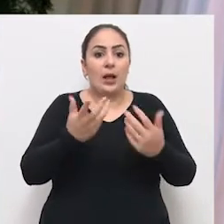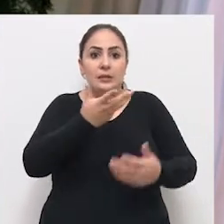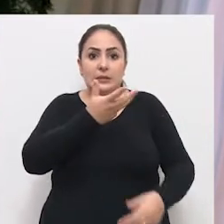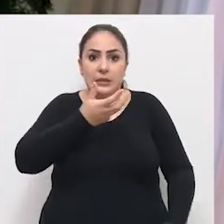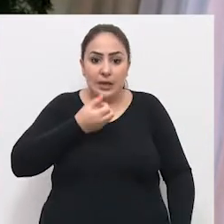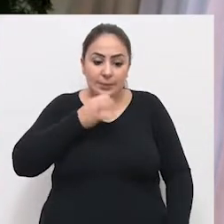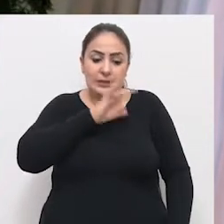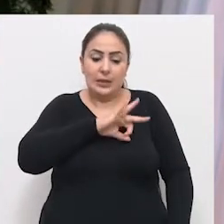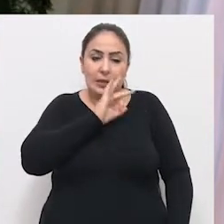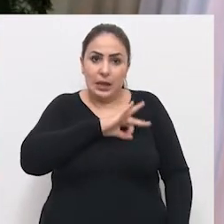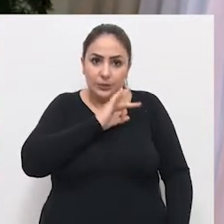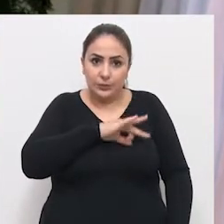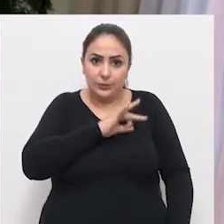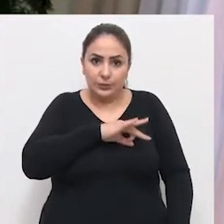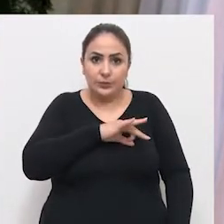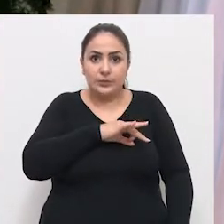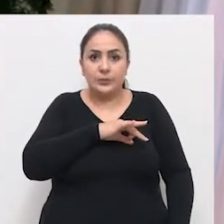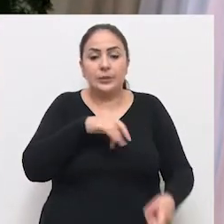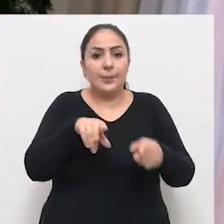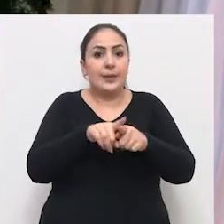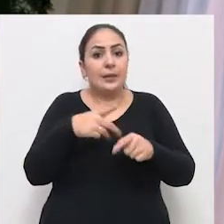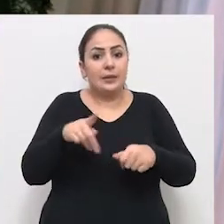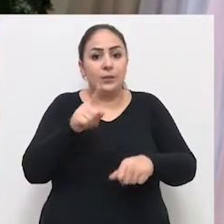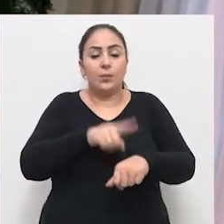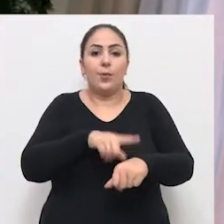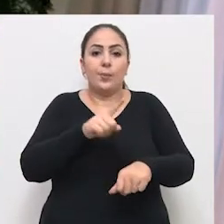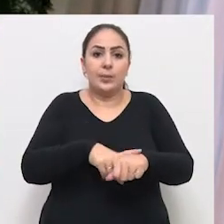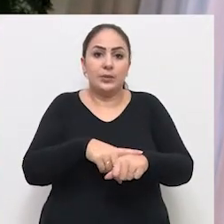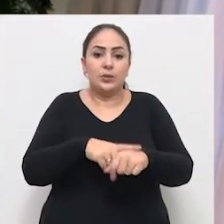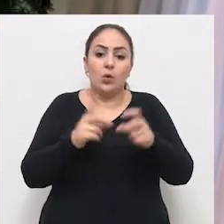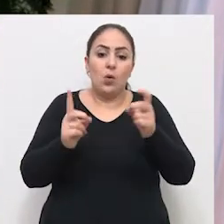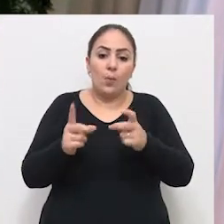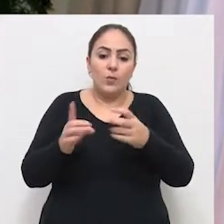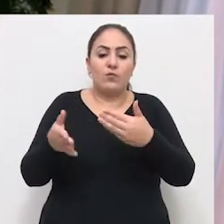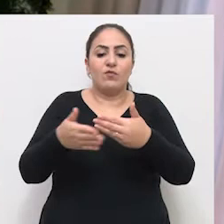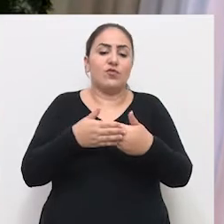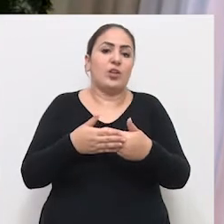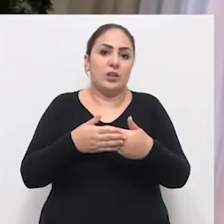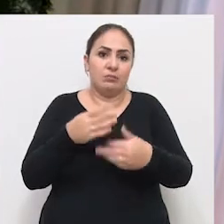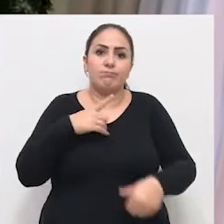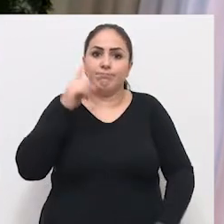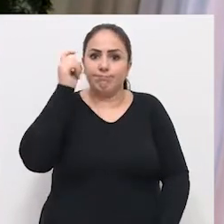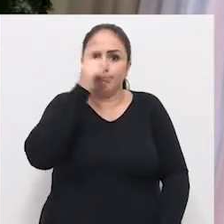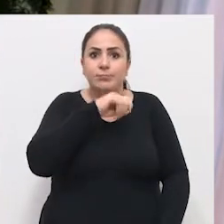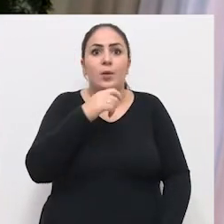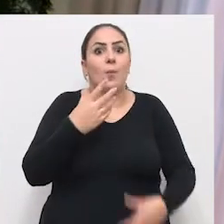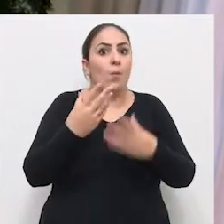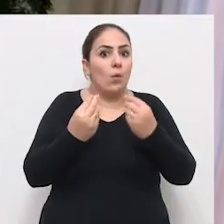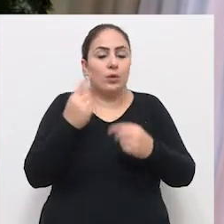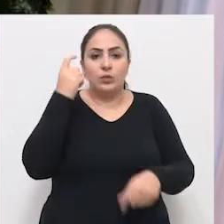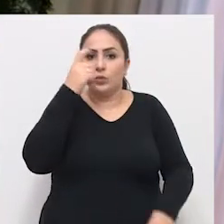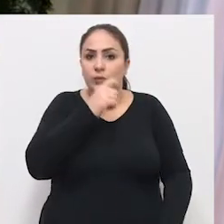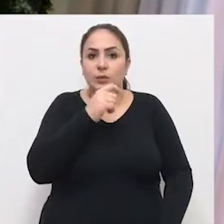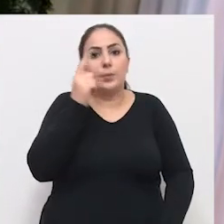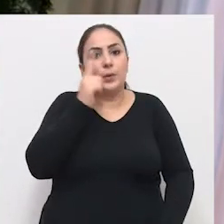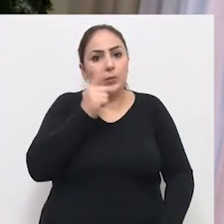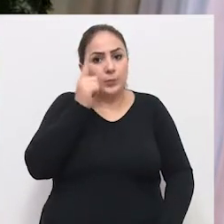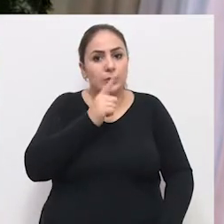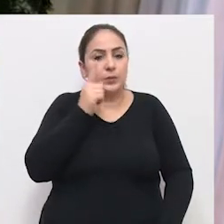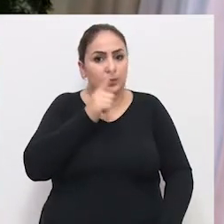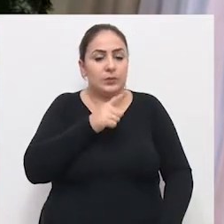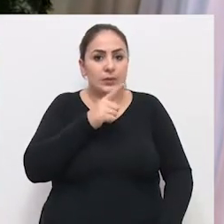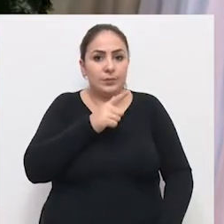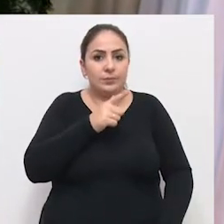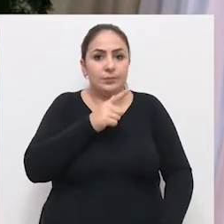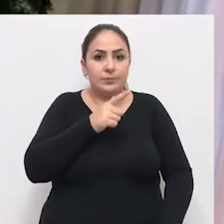os trabalhadores recebem os seus salários. E nesse momento, então, o comércio fechado vai dificultar, vai ter muita